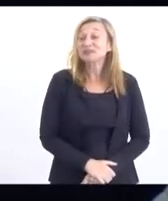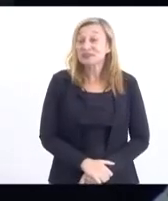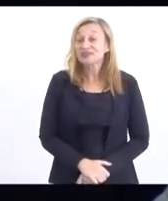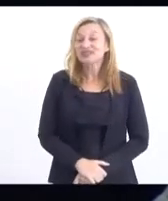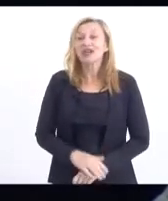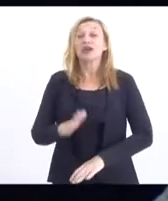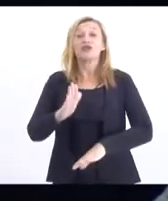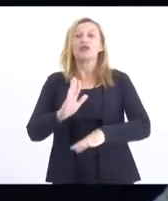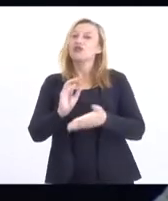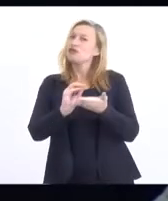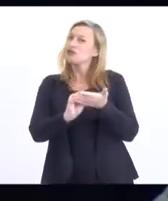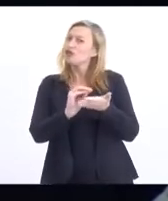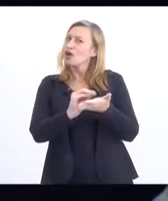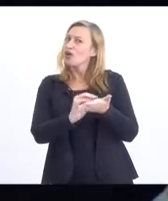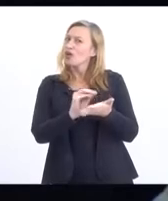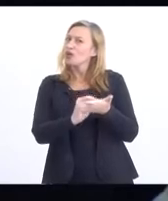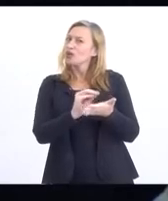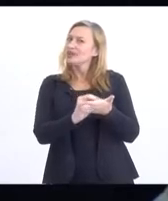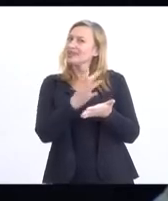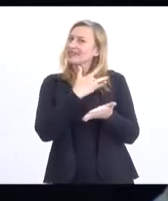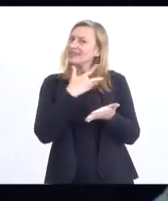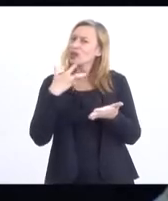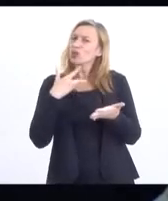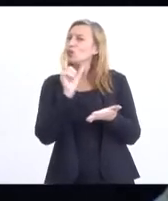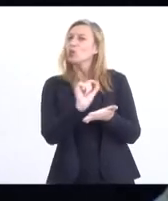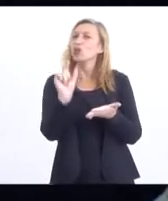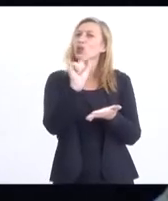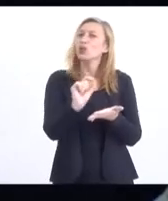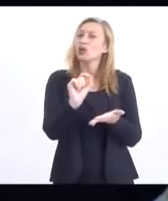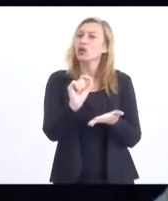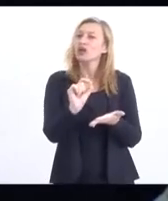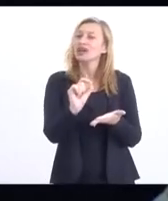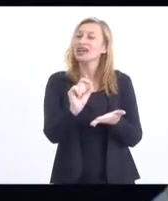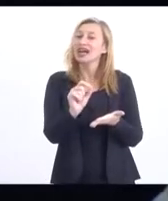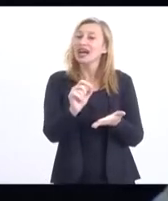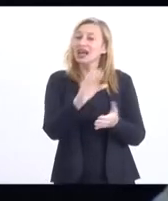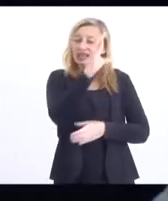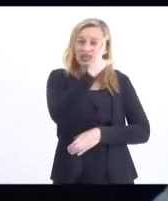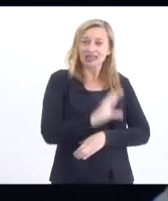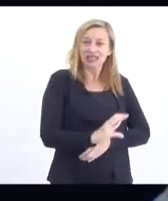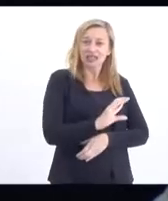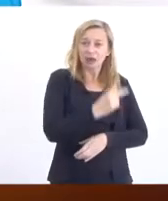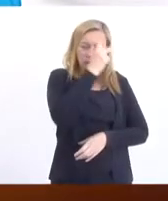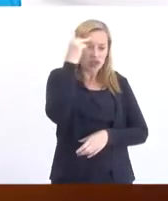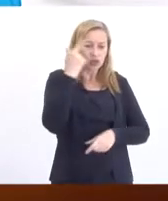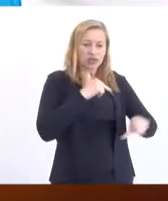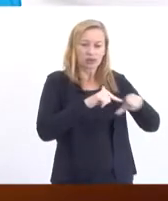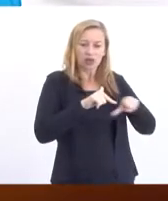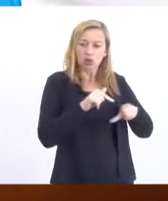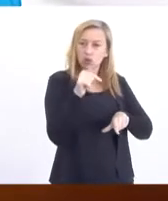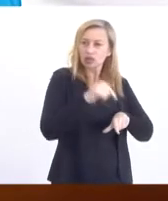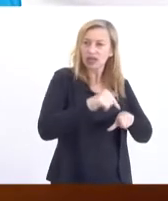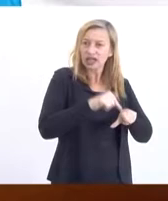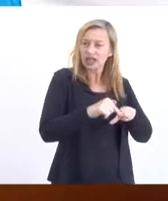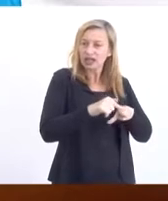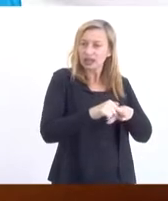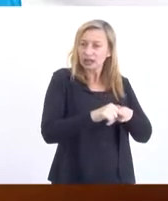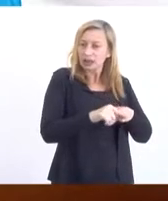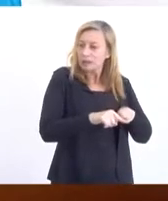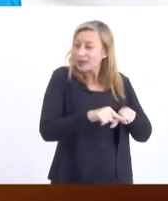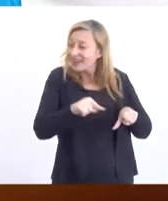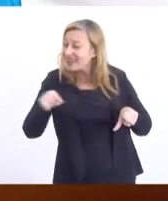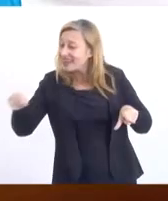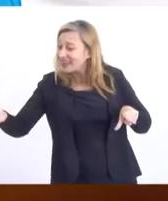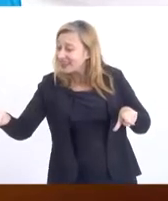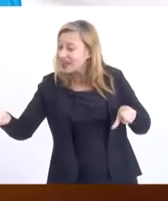Mas falta aqui ainda na saúde. Sai um cidadão, um trabalhador daqui, para ir operar o